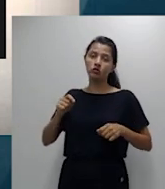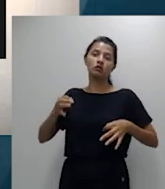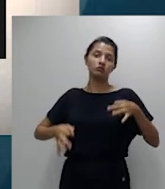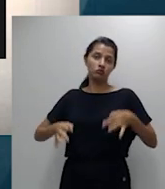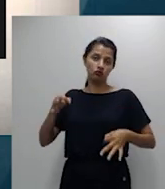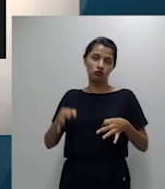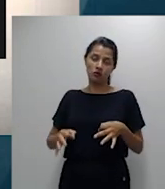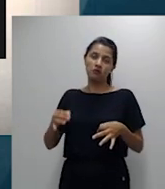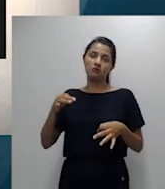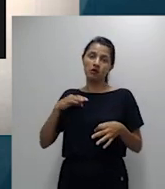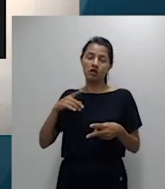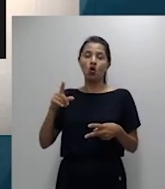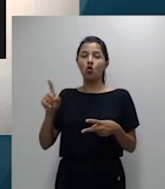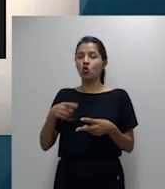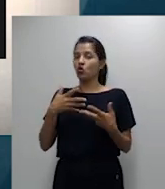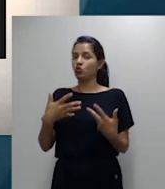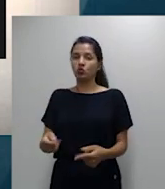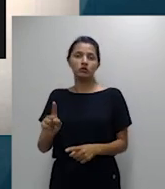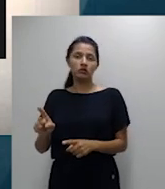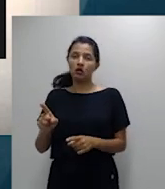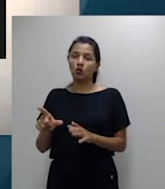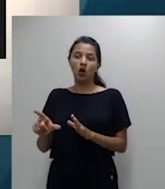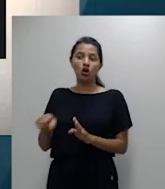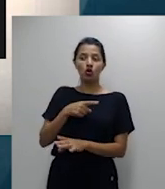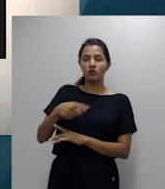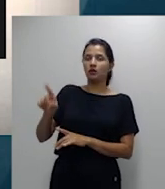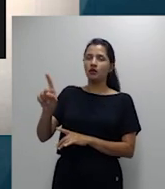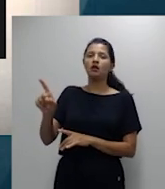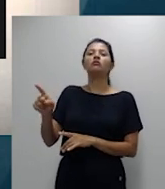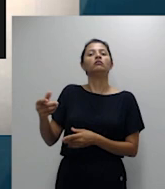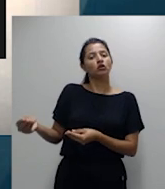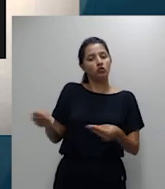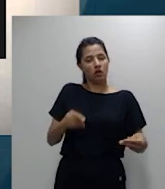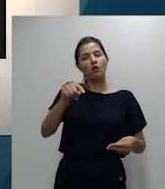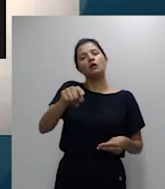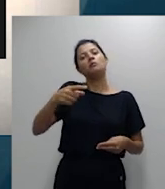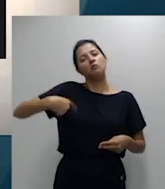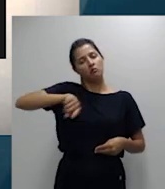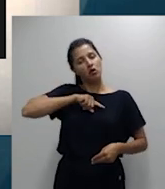indeferindo o pedido de adiamento eu para o colegiado